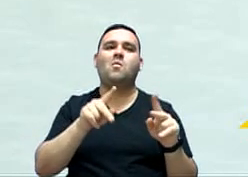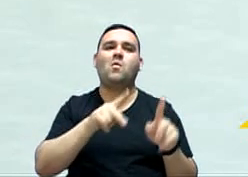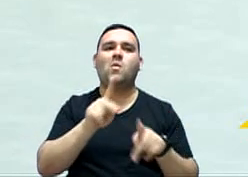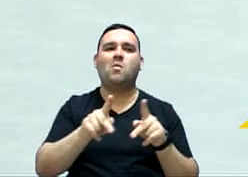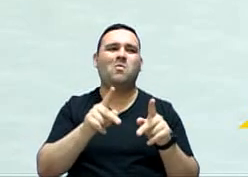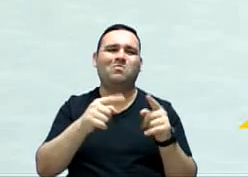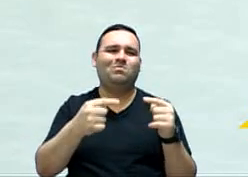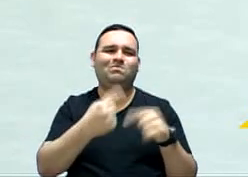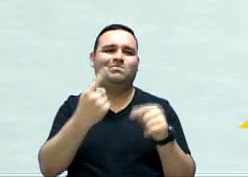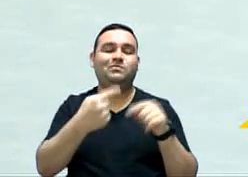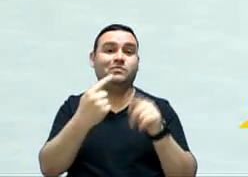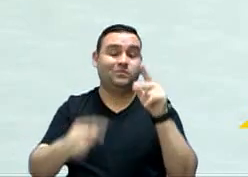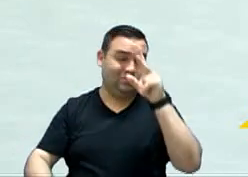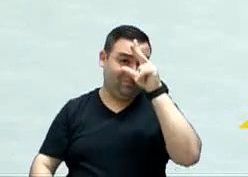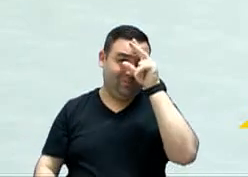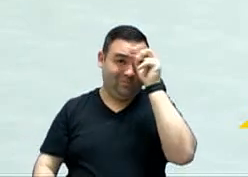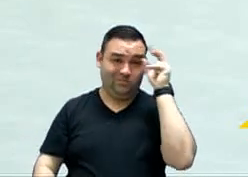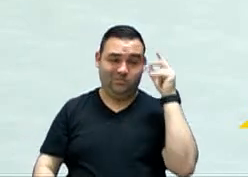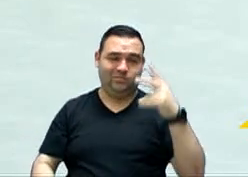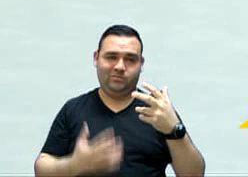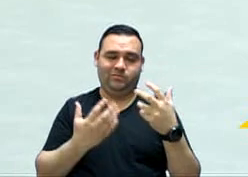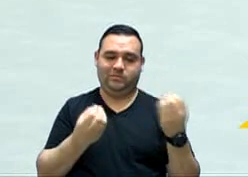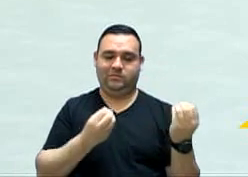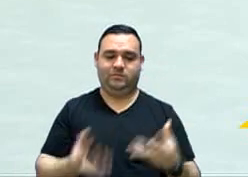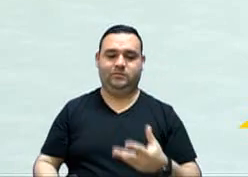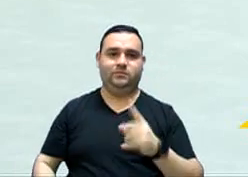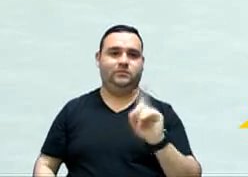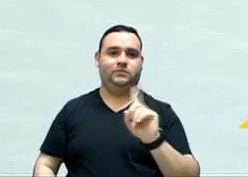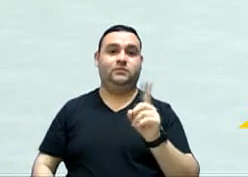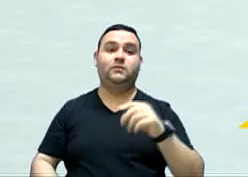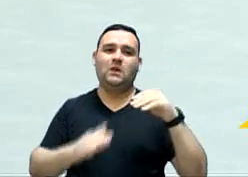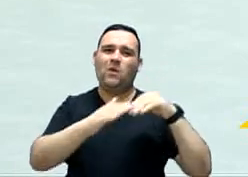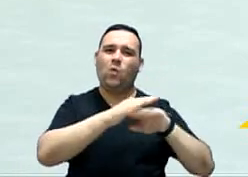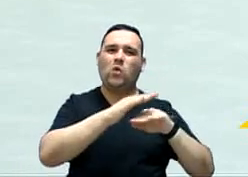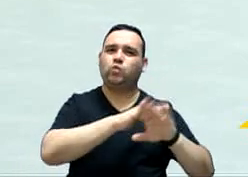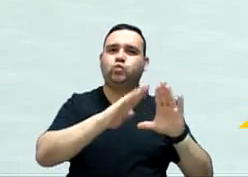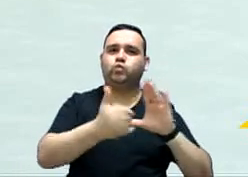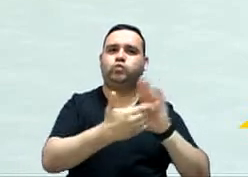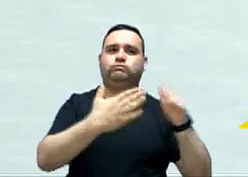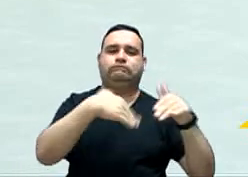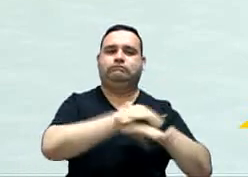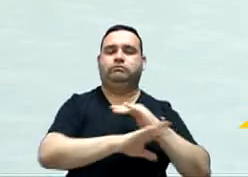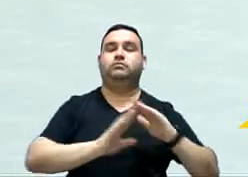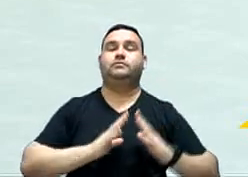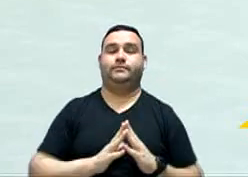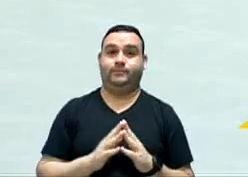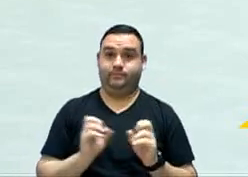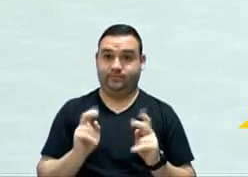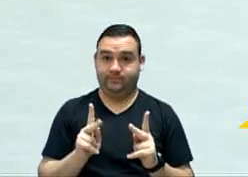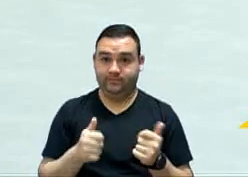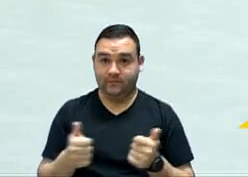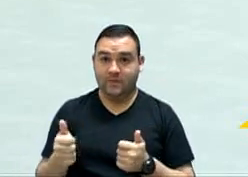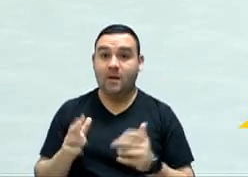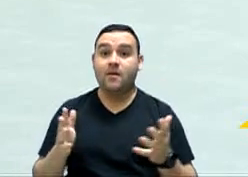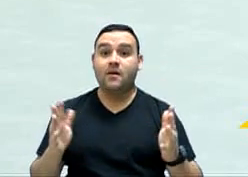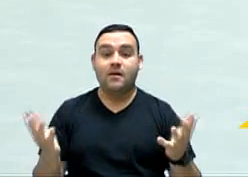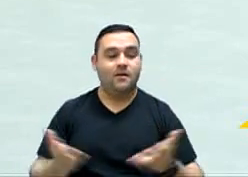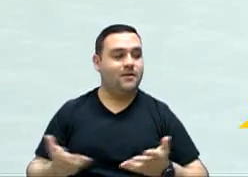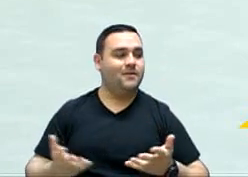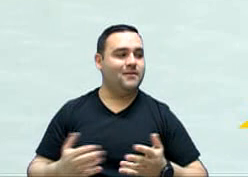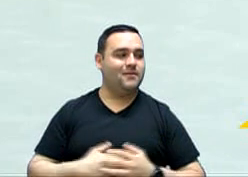projetos impopulares, ela não vai mandar e arquivou esses projetos, tá bom? Agora,